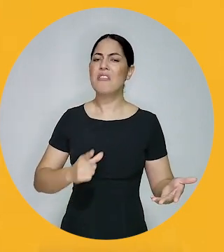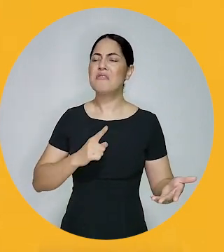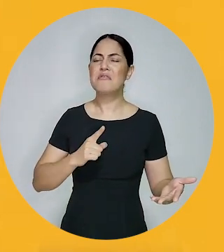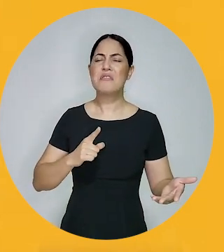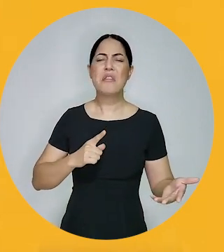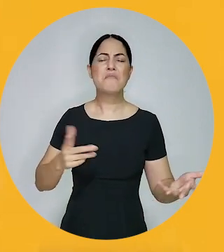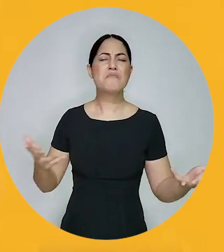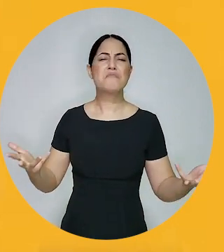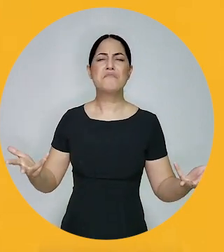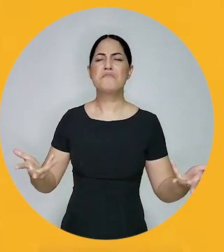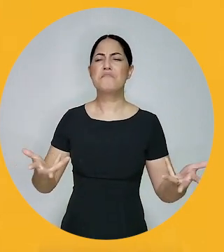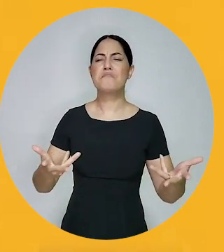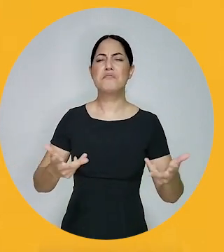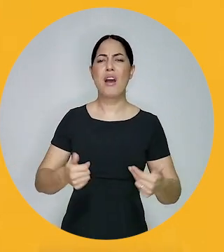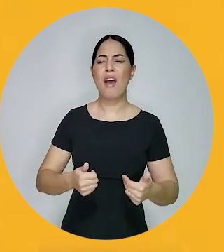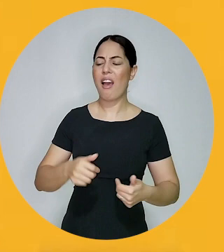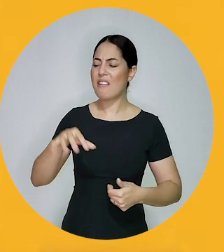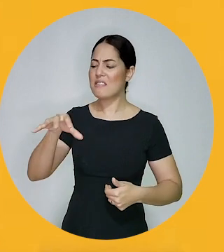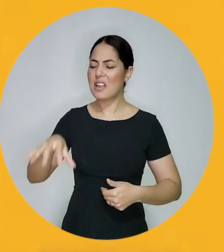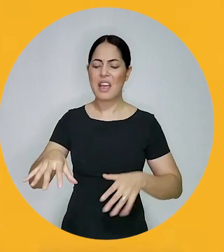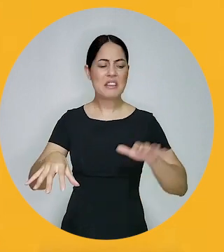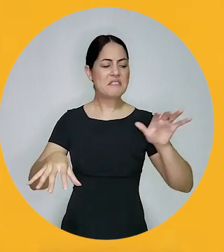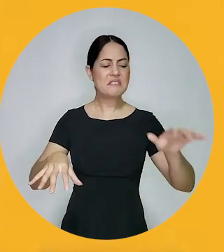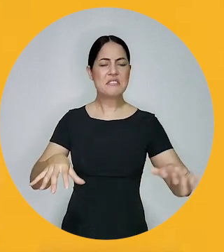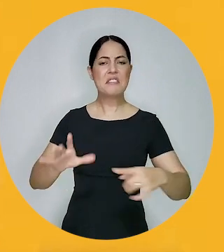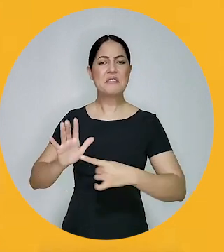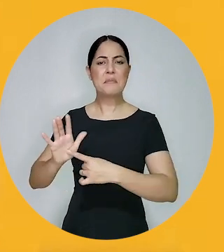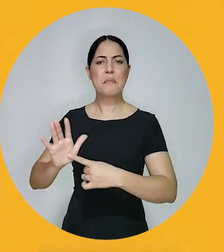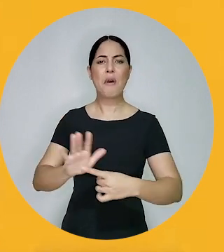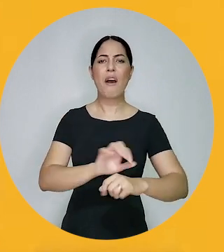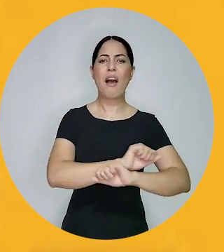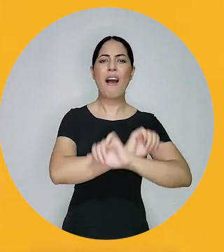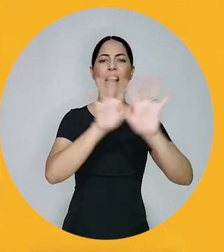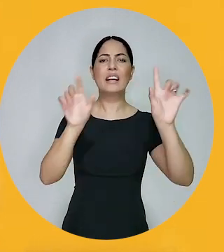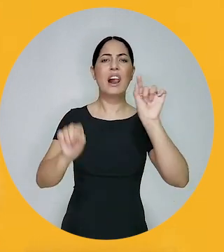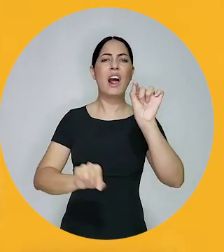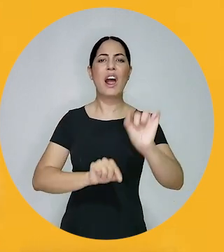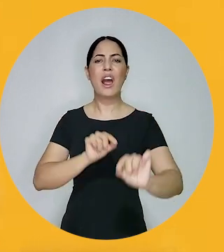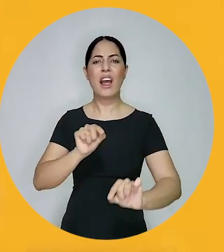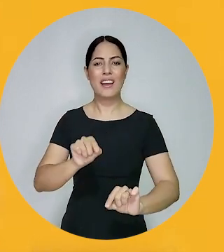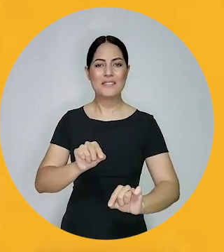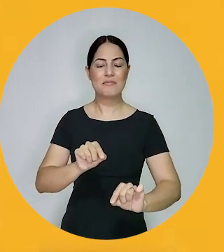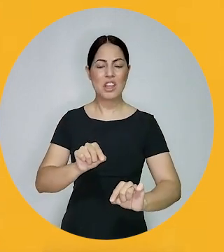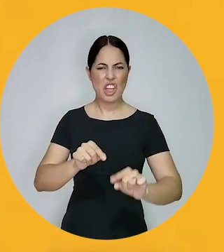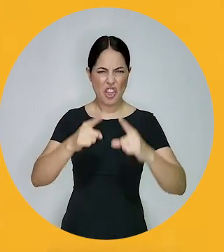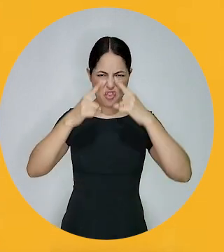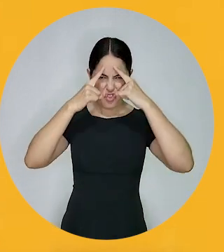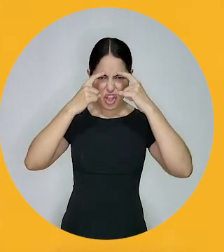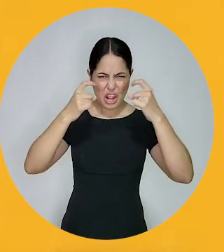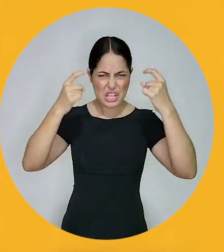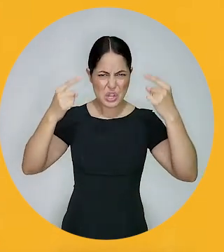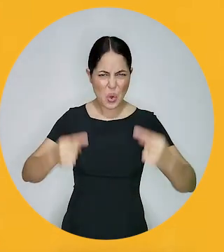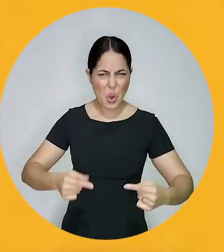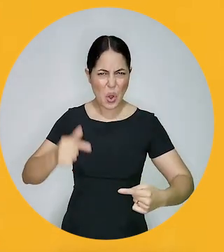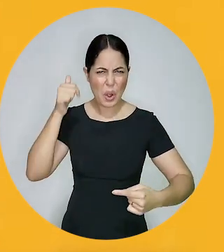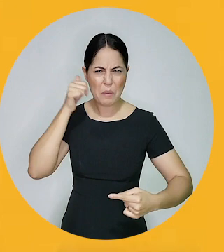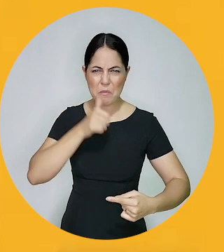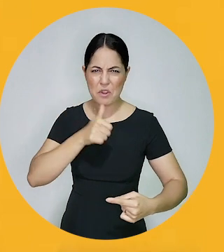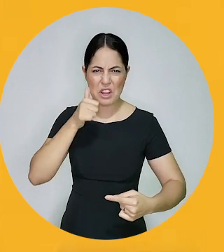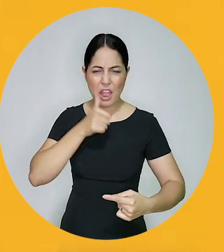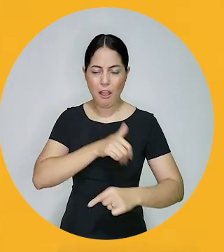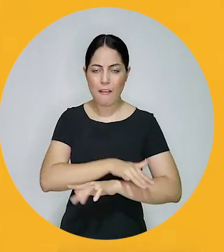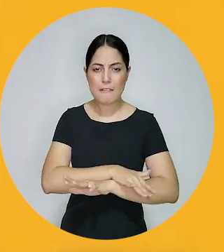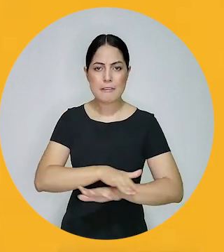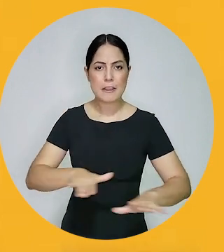Público demonstram que é fundamental disseminar essa luta contra toda e qualquer forma